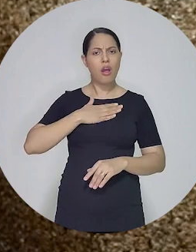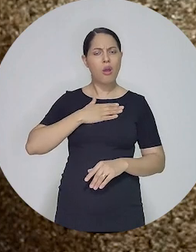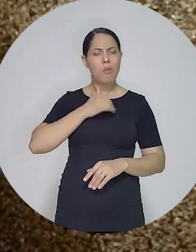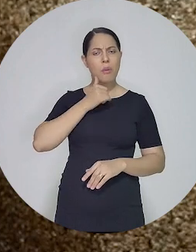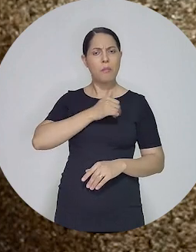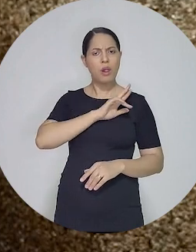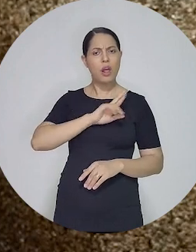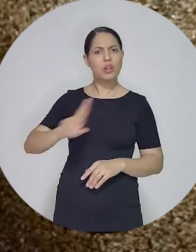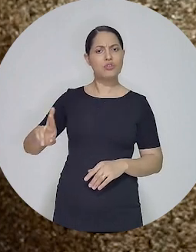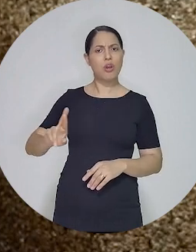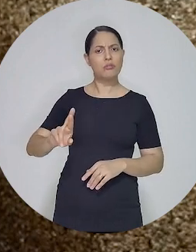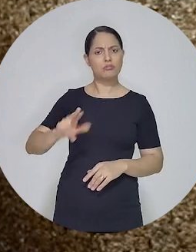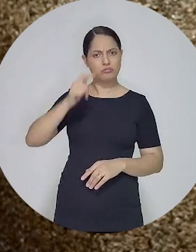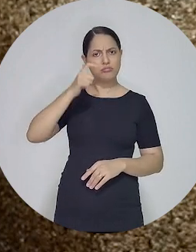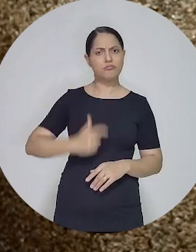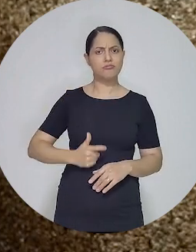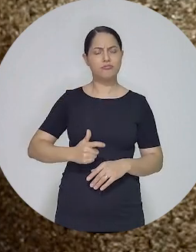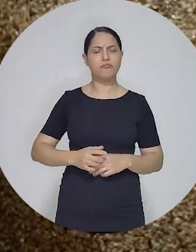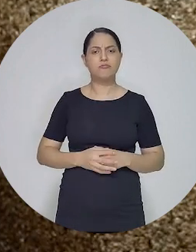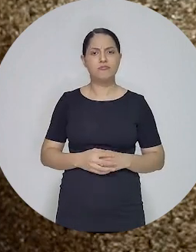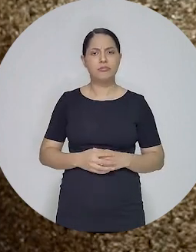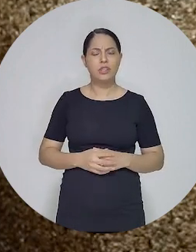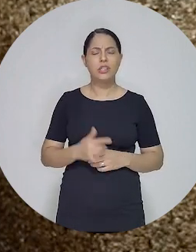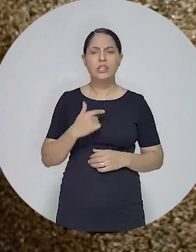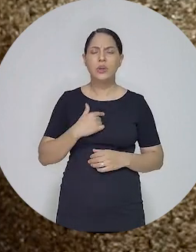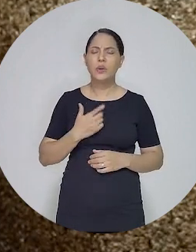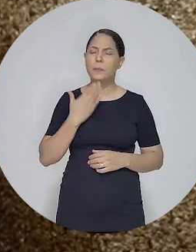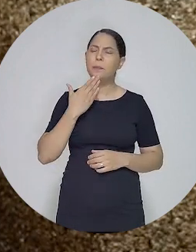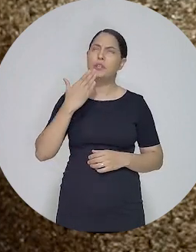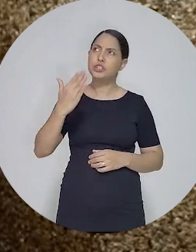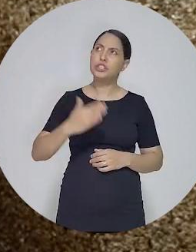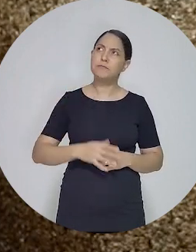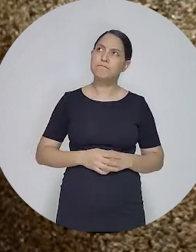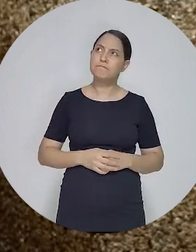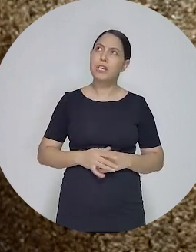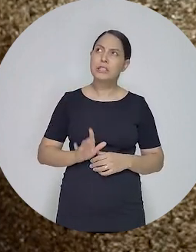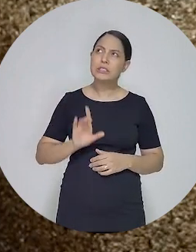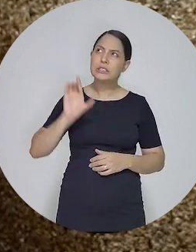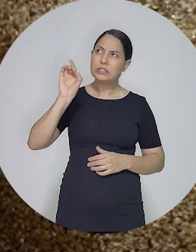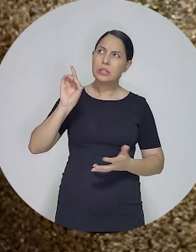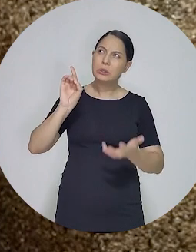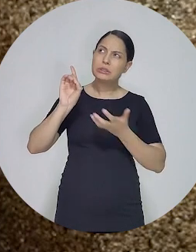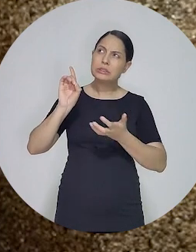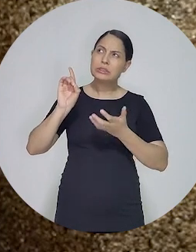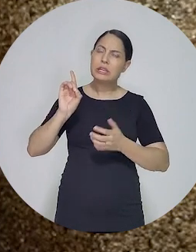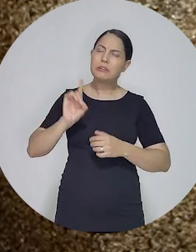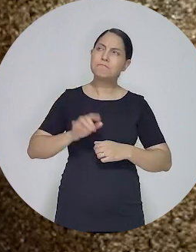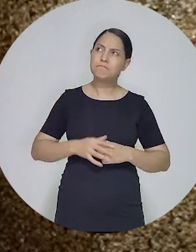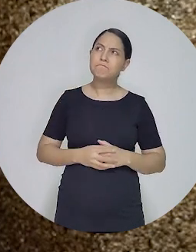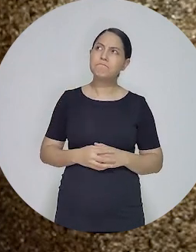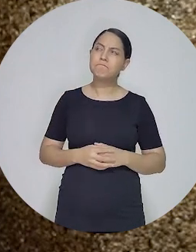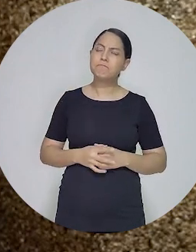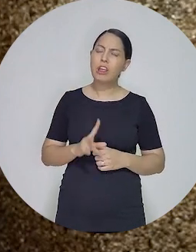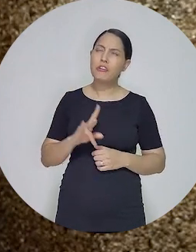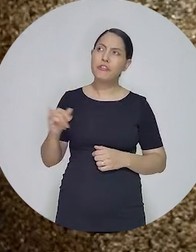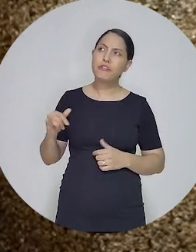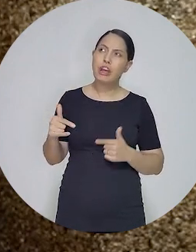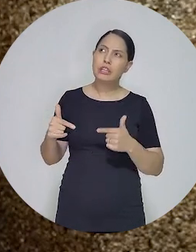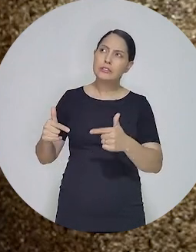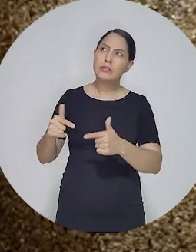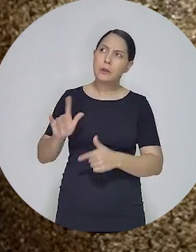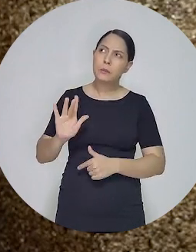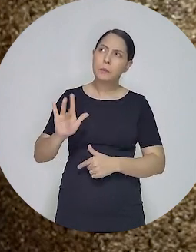pela minha religiosidade, eu apenas pedi que, se fosse da vontade de Deus,